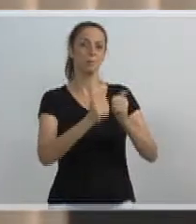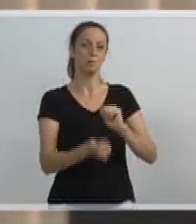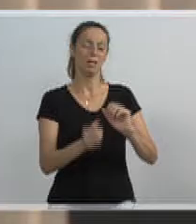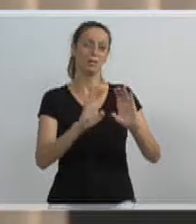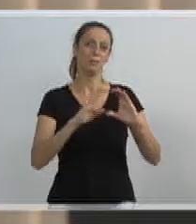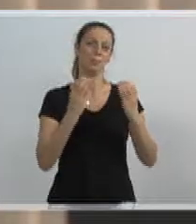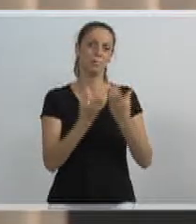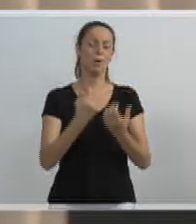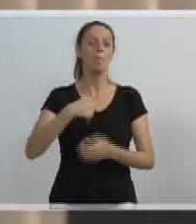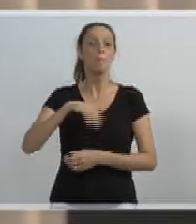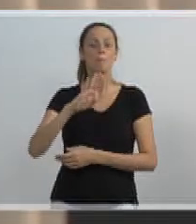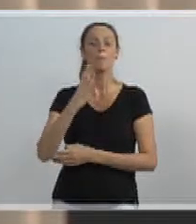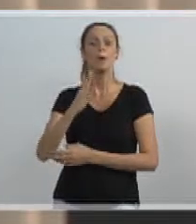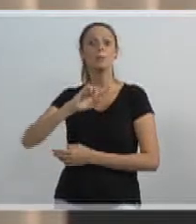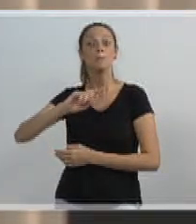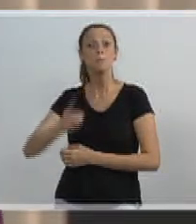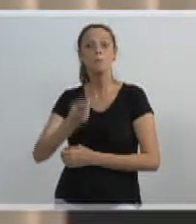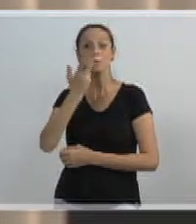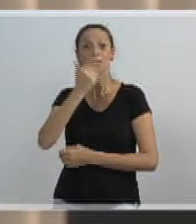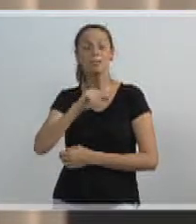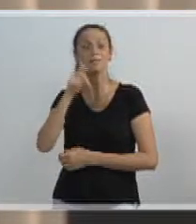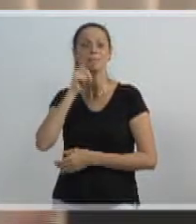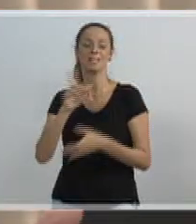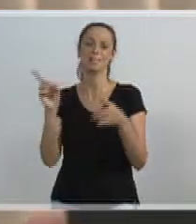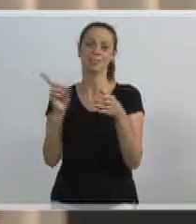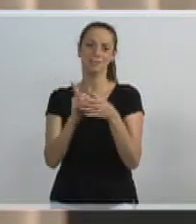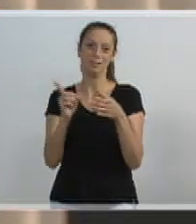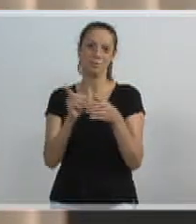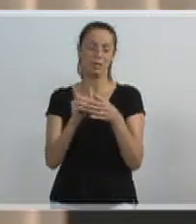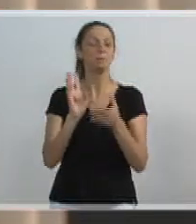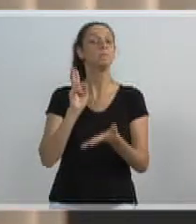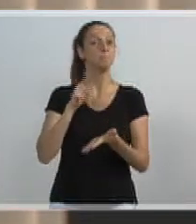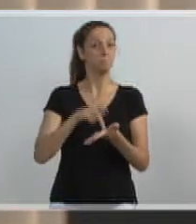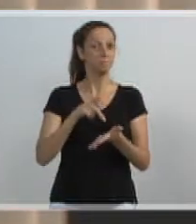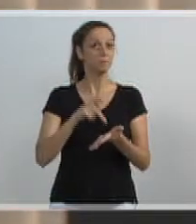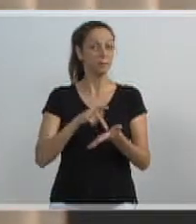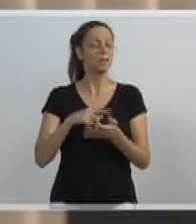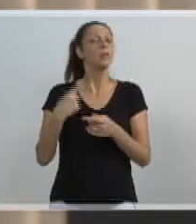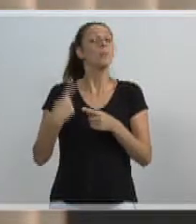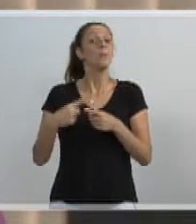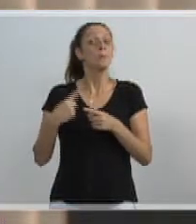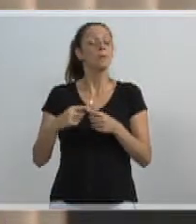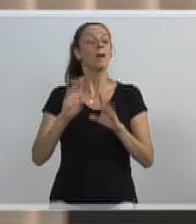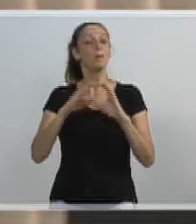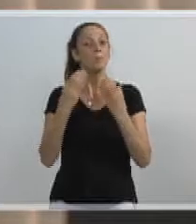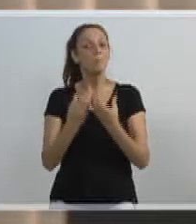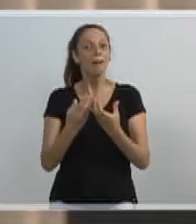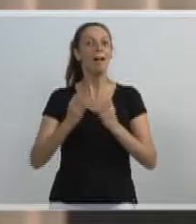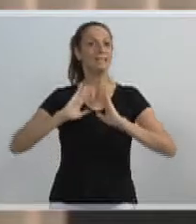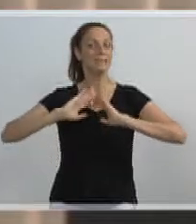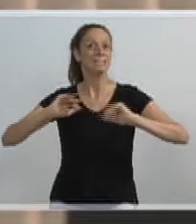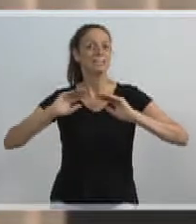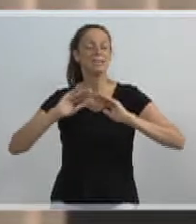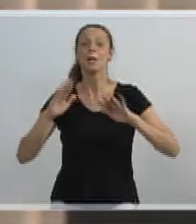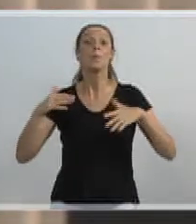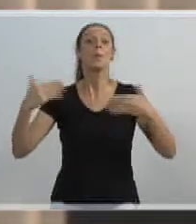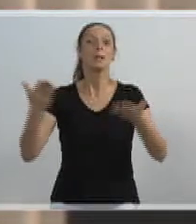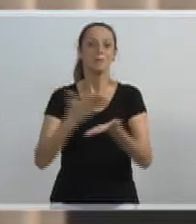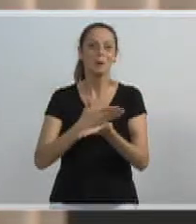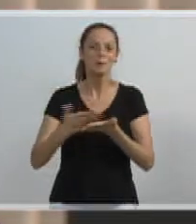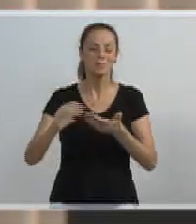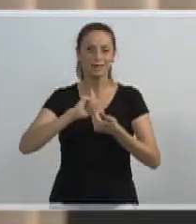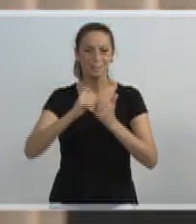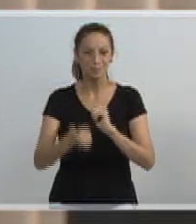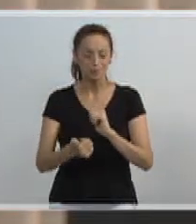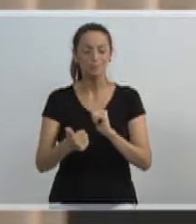de 4 mil crianças atendidas, e ele me atendeu muito bem, até porque a comunidade demanda por isso, me cobra exatamente quando vai ter o início, e ele falou que vai precisar de nós aqui